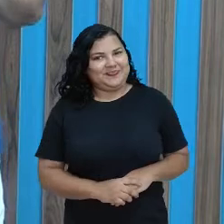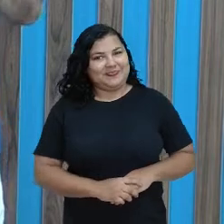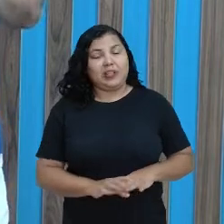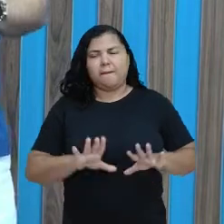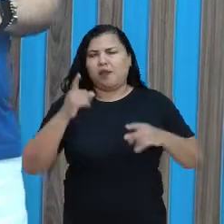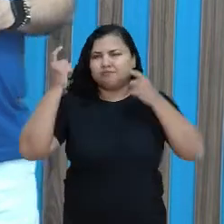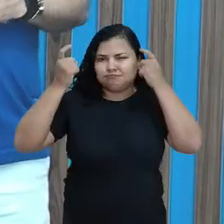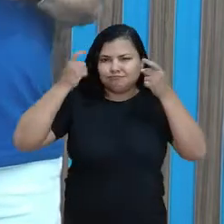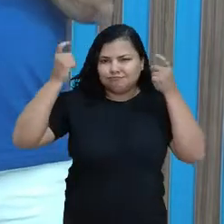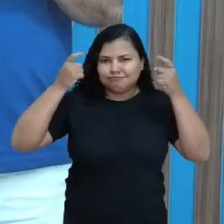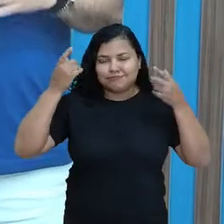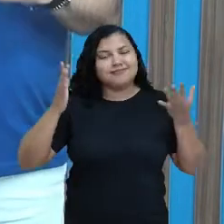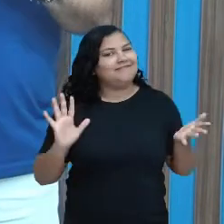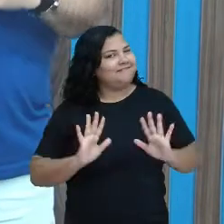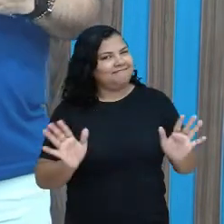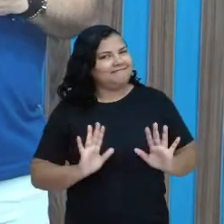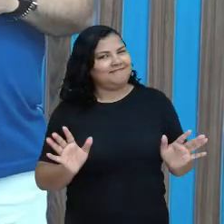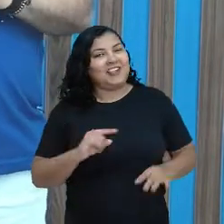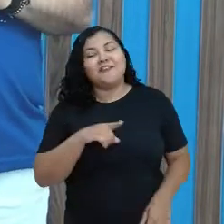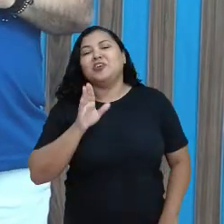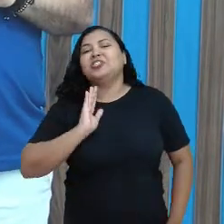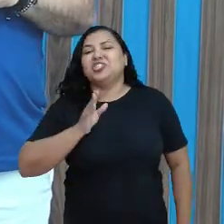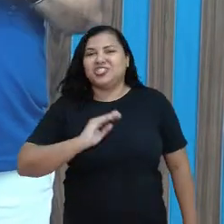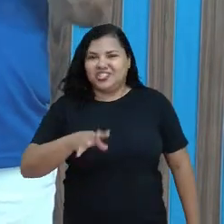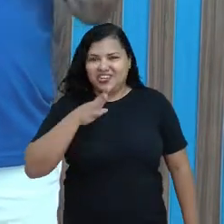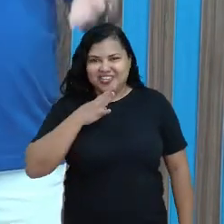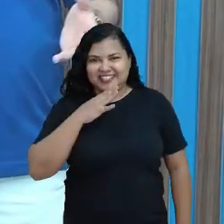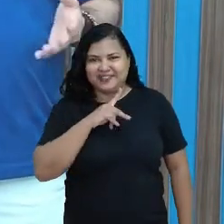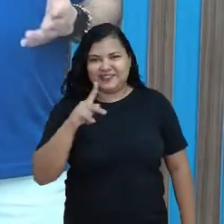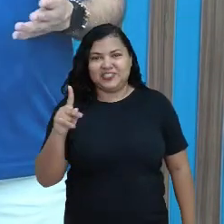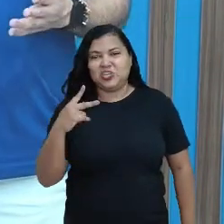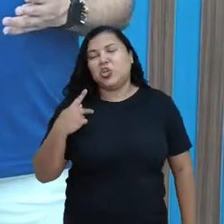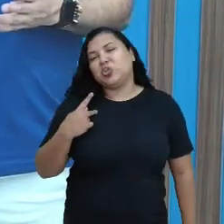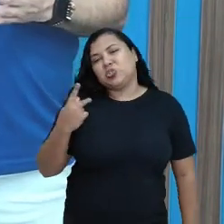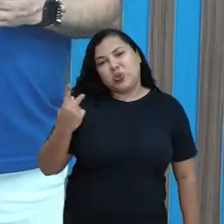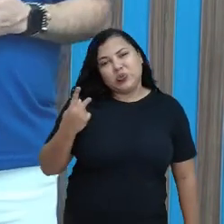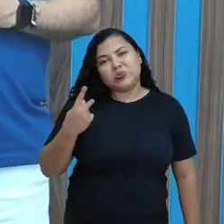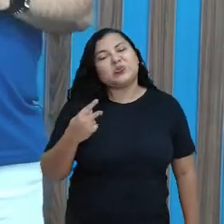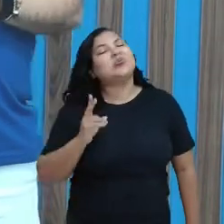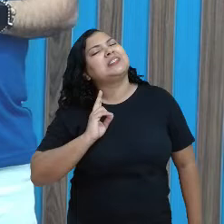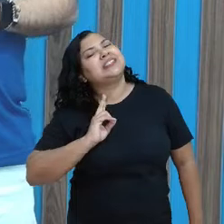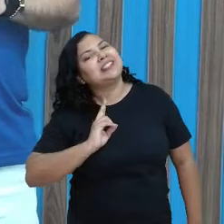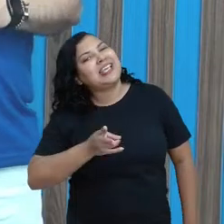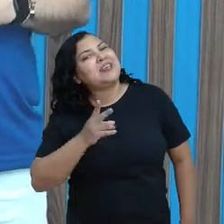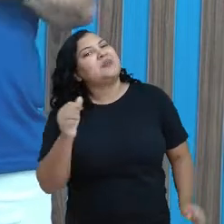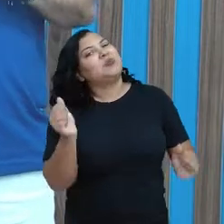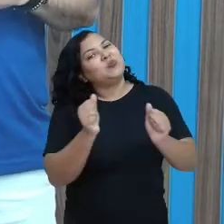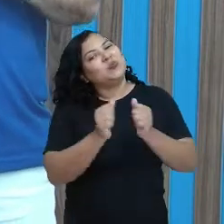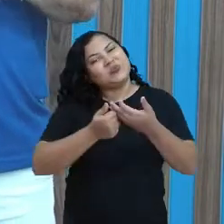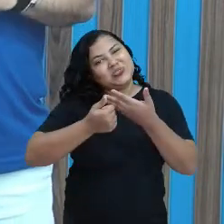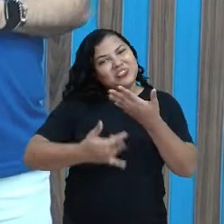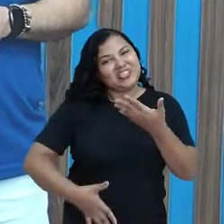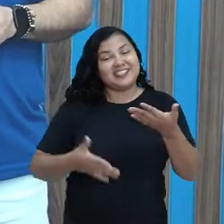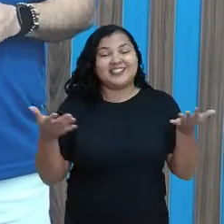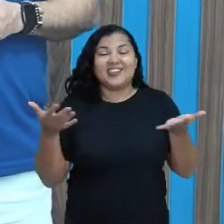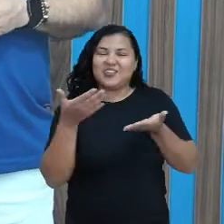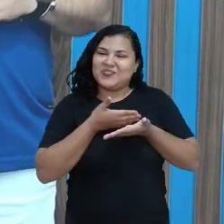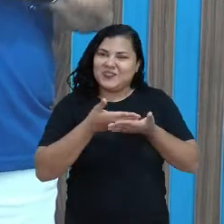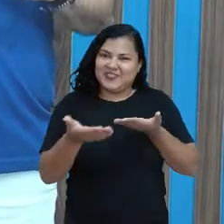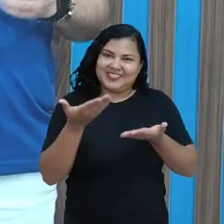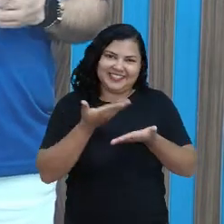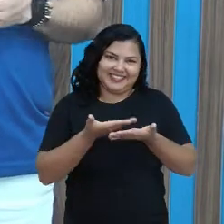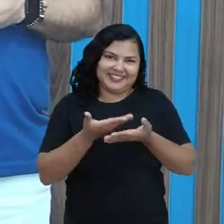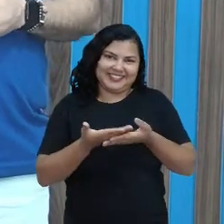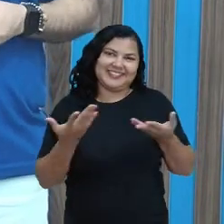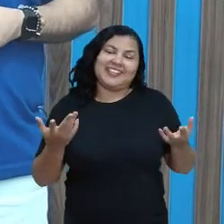preocupem, vocês já conheciam o professor, a gente sempre acompanhava ele aqui no chat e a gente vai assumir essas aulas. Espero